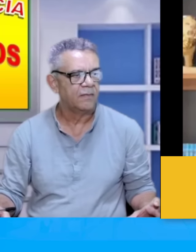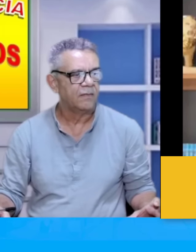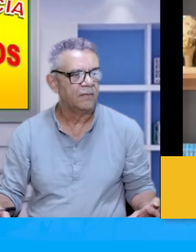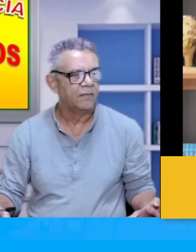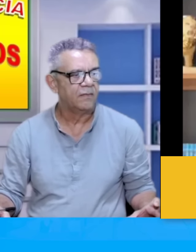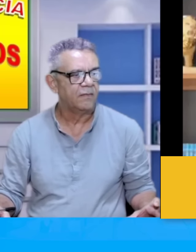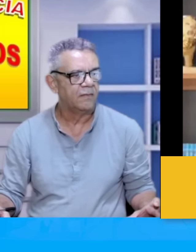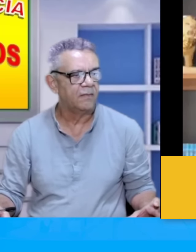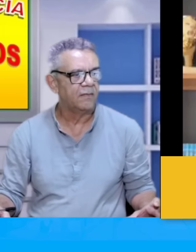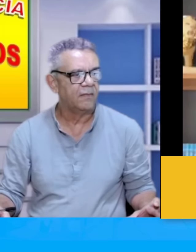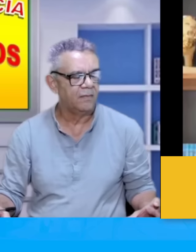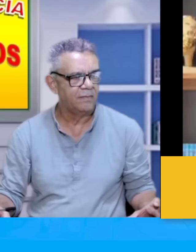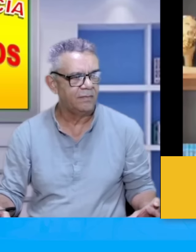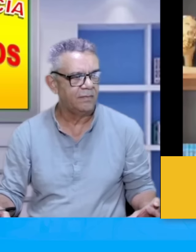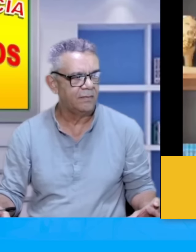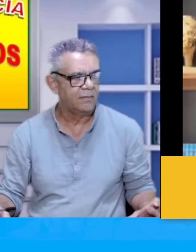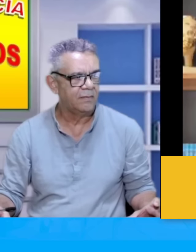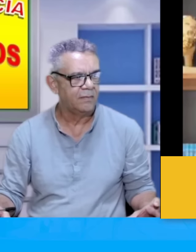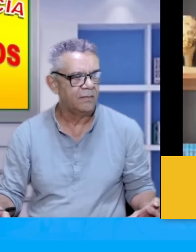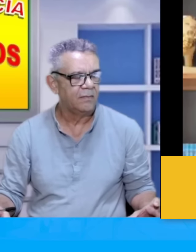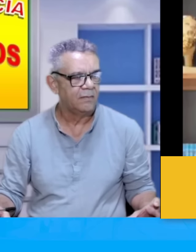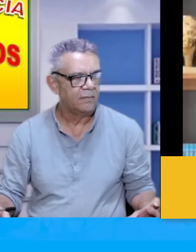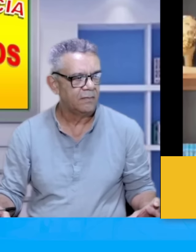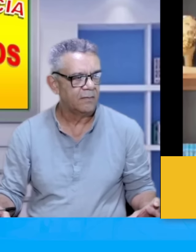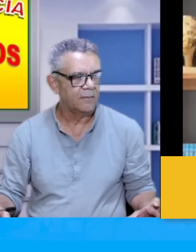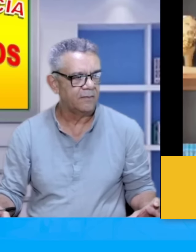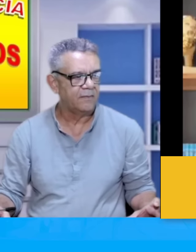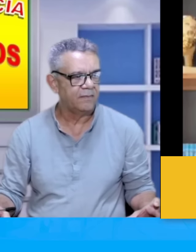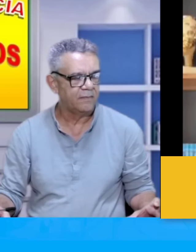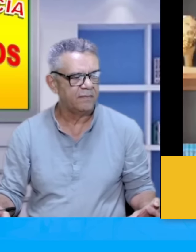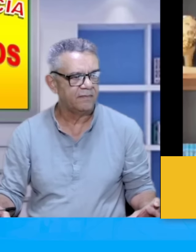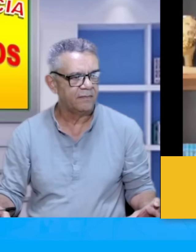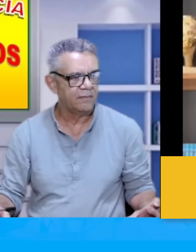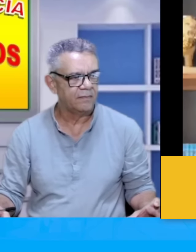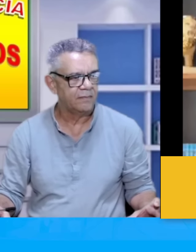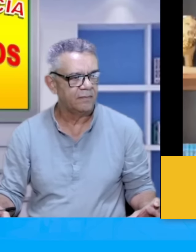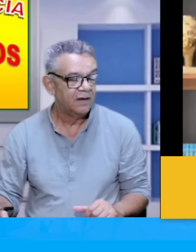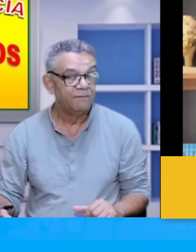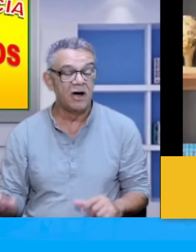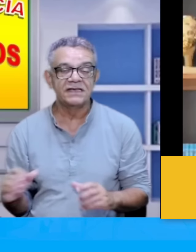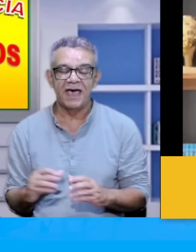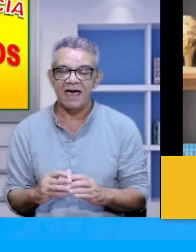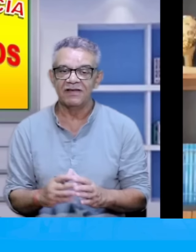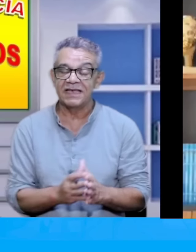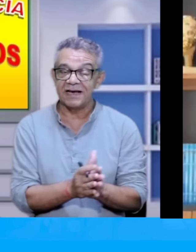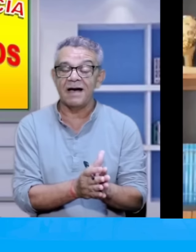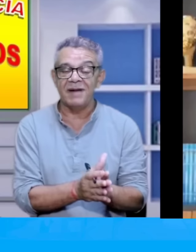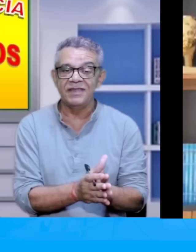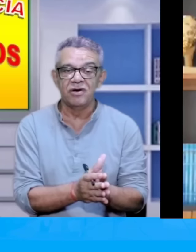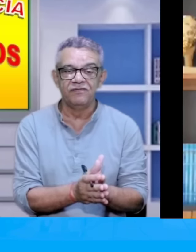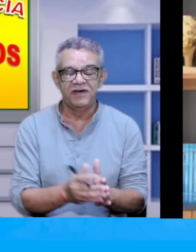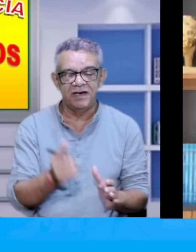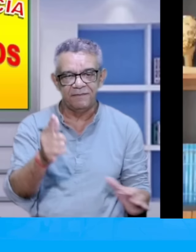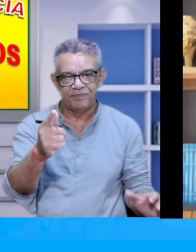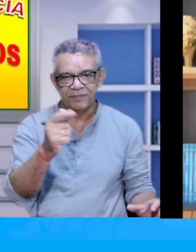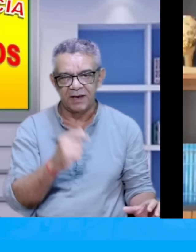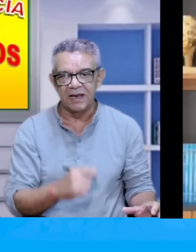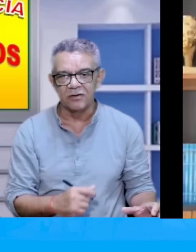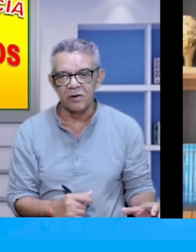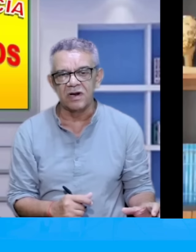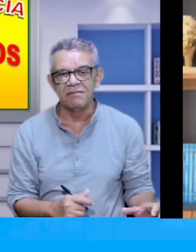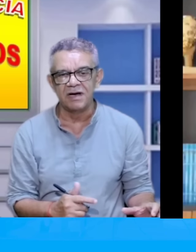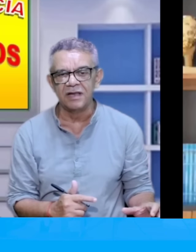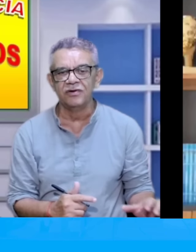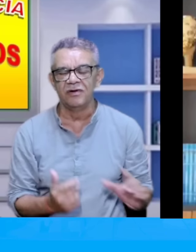Mendes, o senhor vai ficar calado diante de tantas injustiças desse ditador? Pois é, vocês acabaram de ouvir